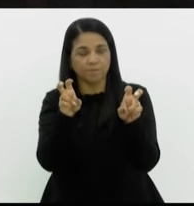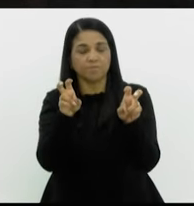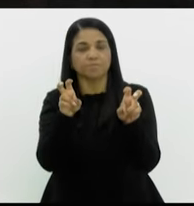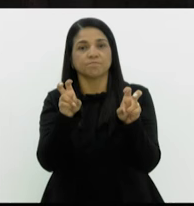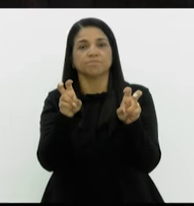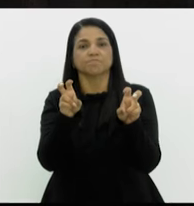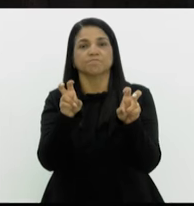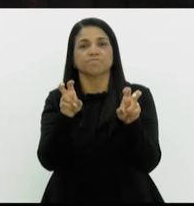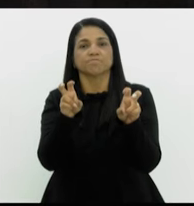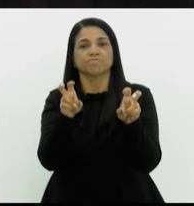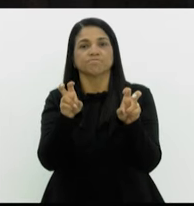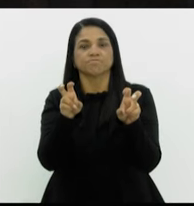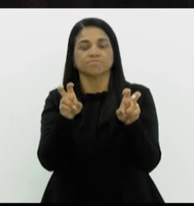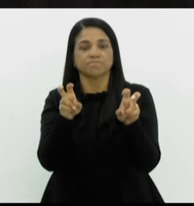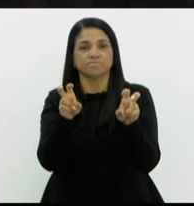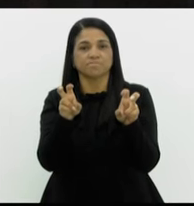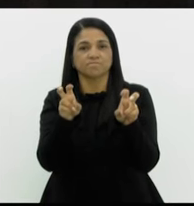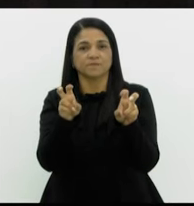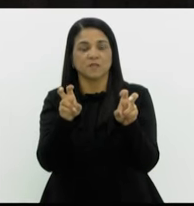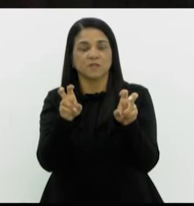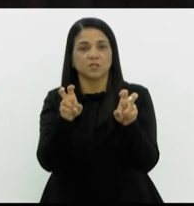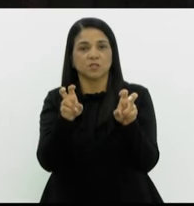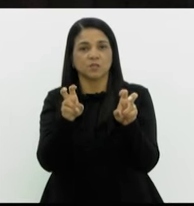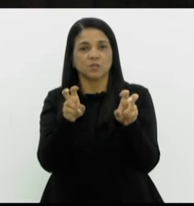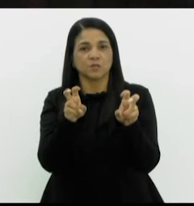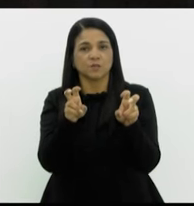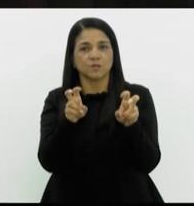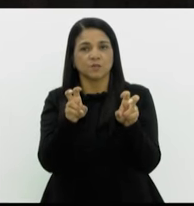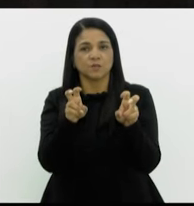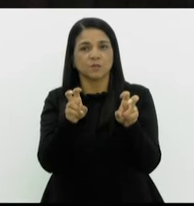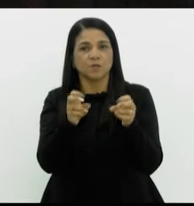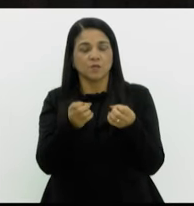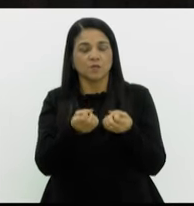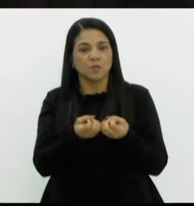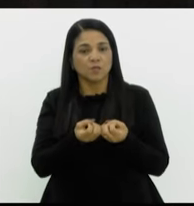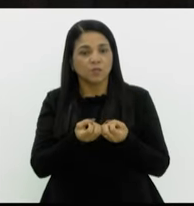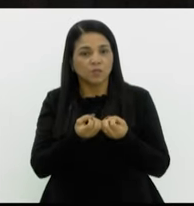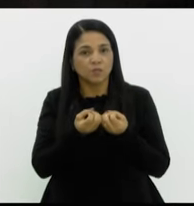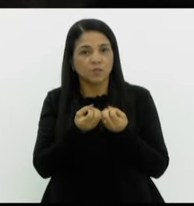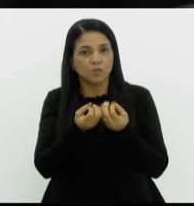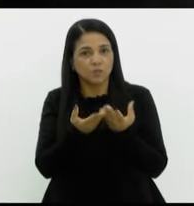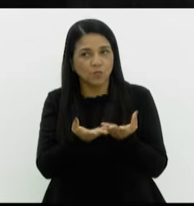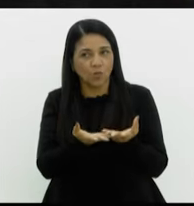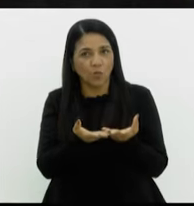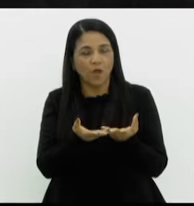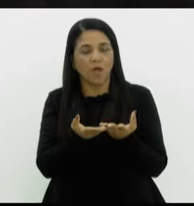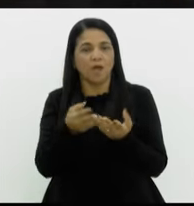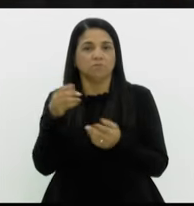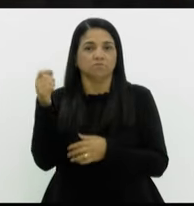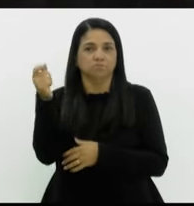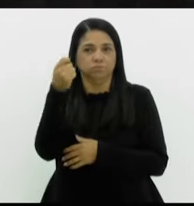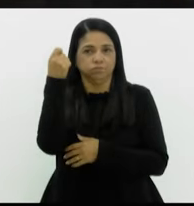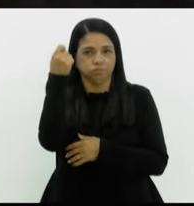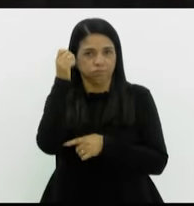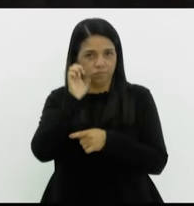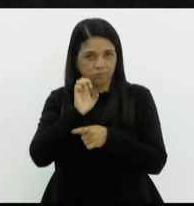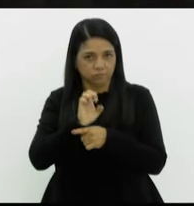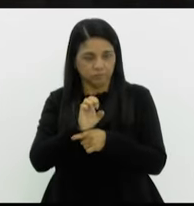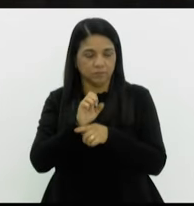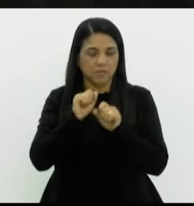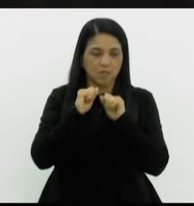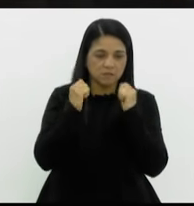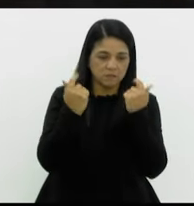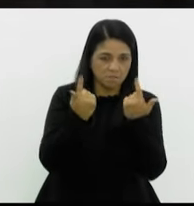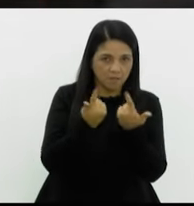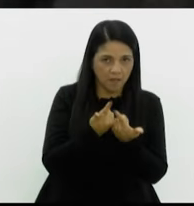colocou, que seria a doações para o Estado do Rio Grande do Sul, quer seja da Assembleia